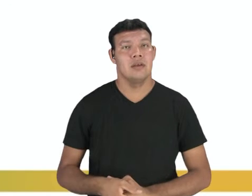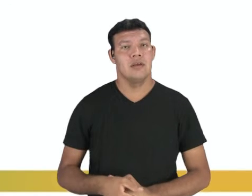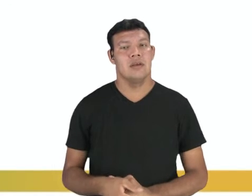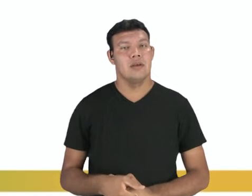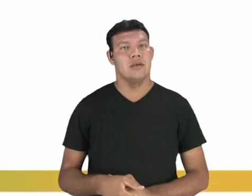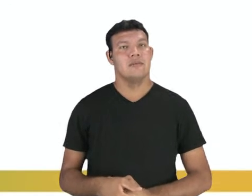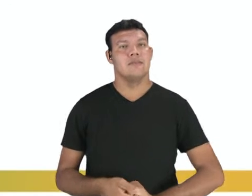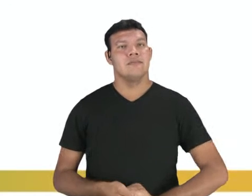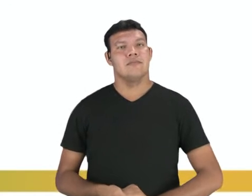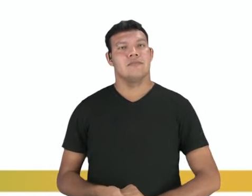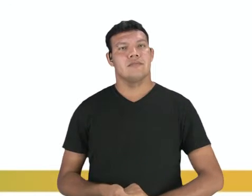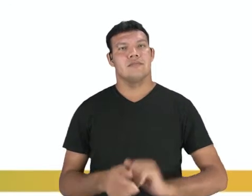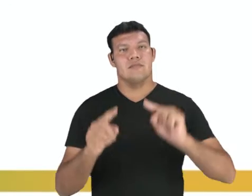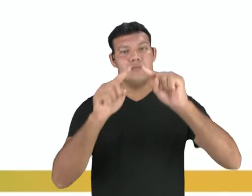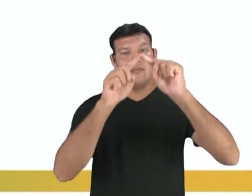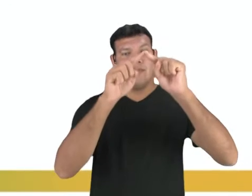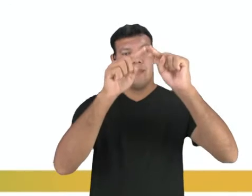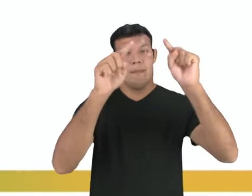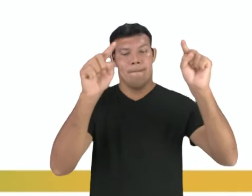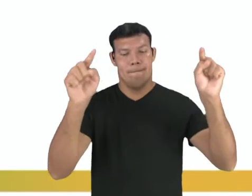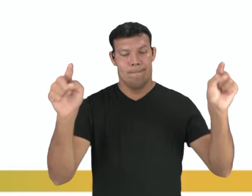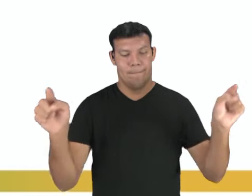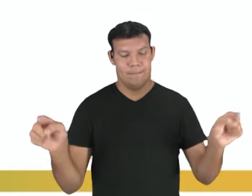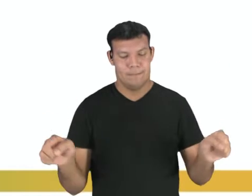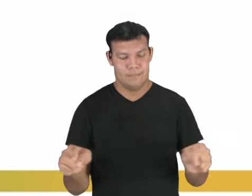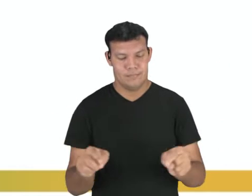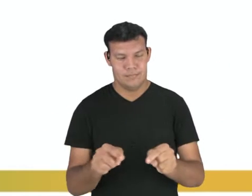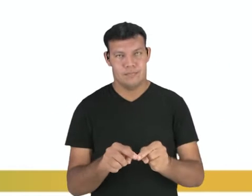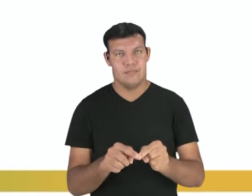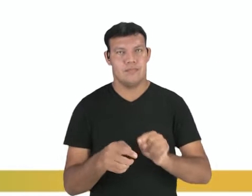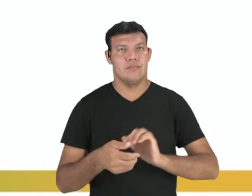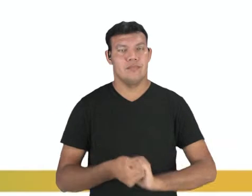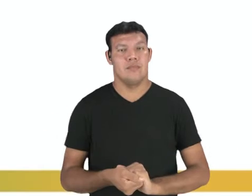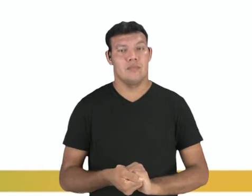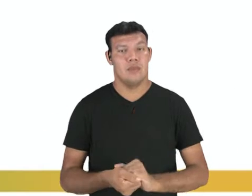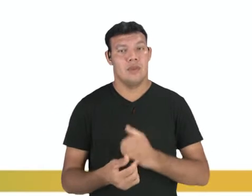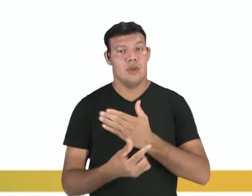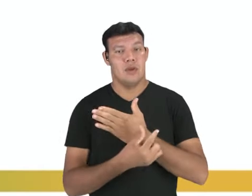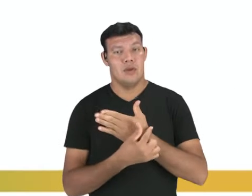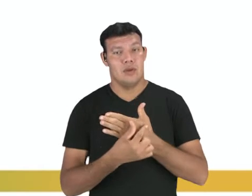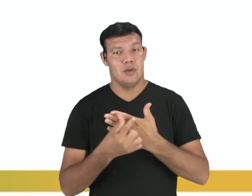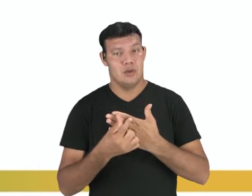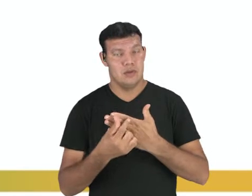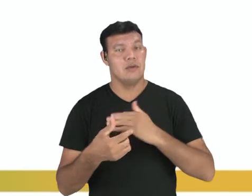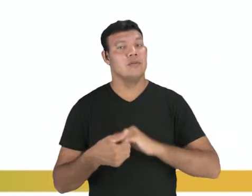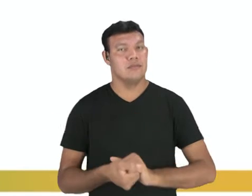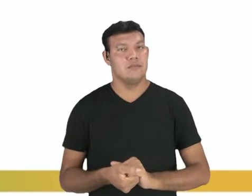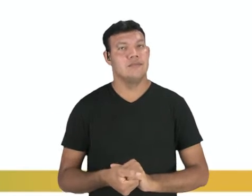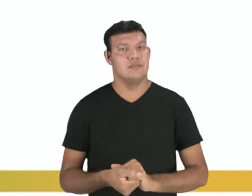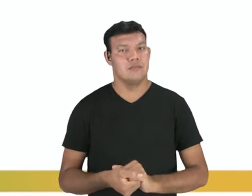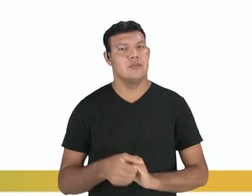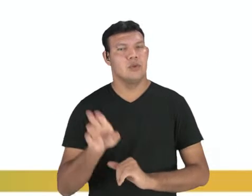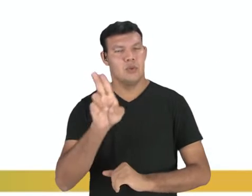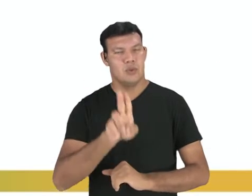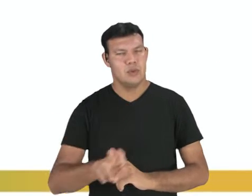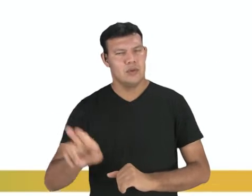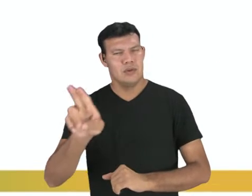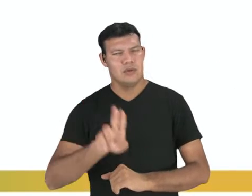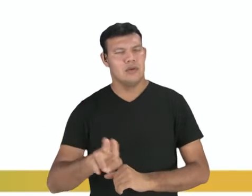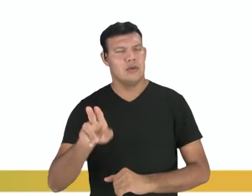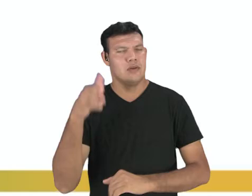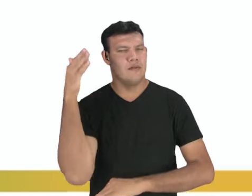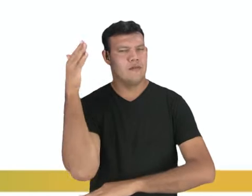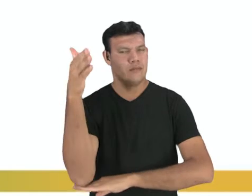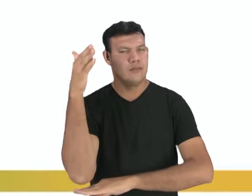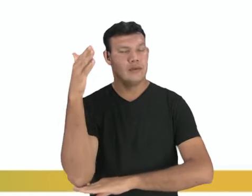continuado e vamos falar agora do radiano outra unidade de medida de arco muito usual